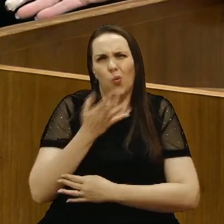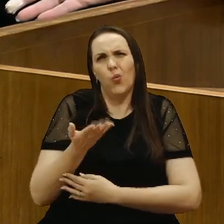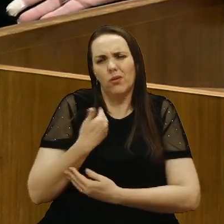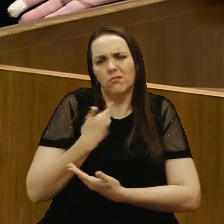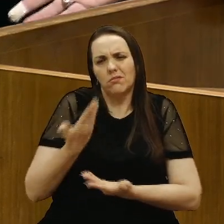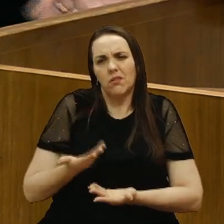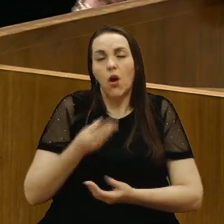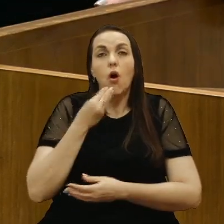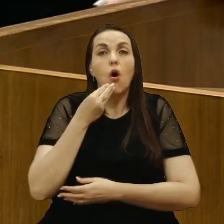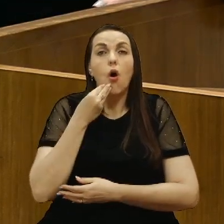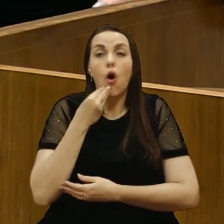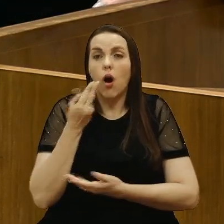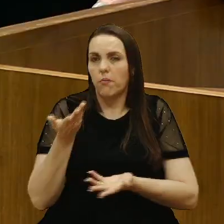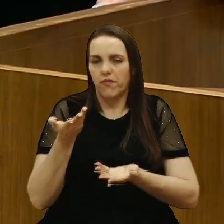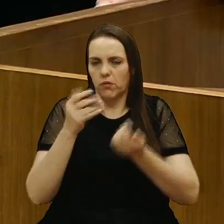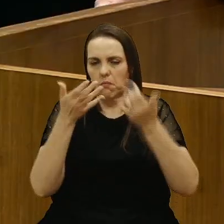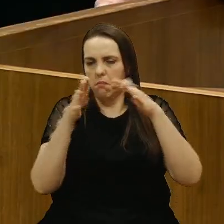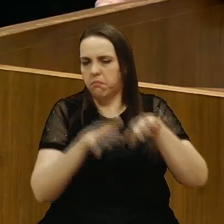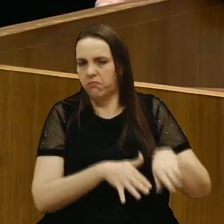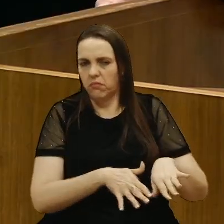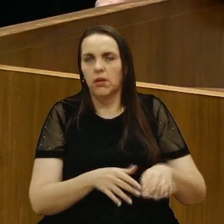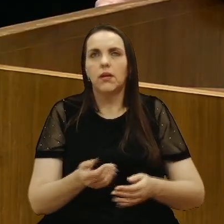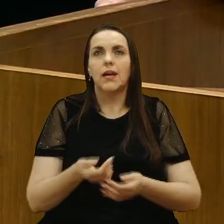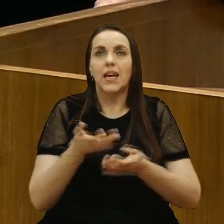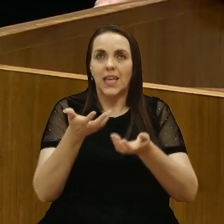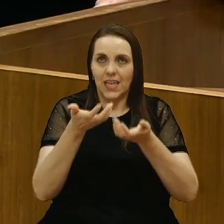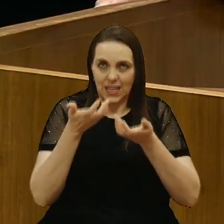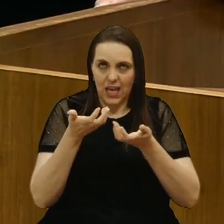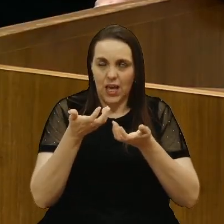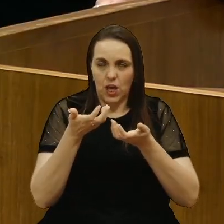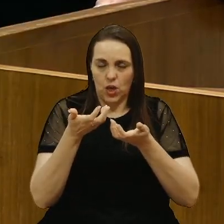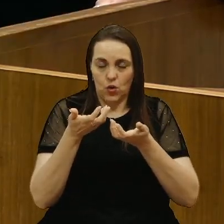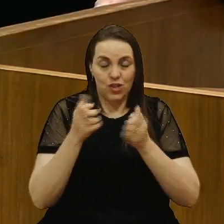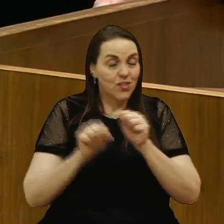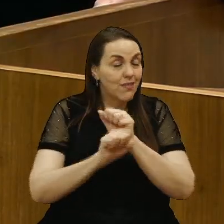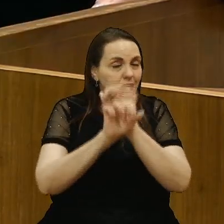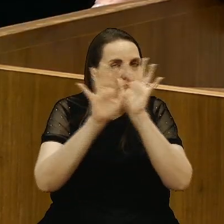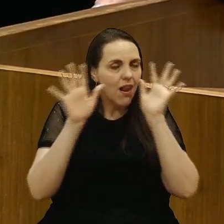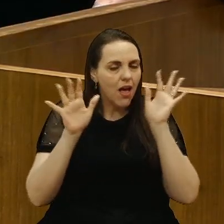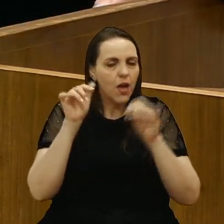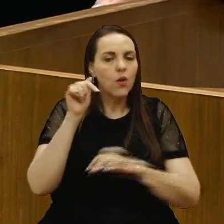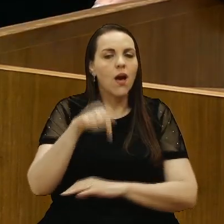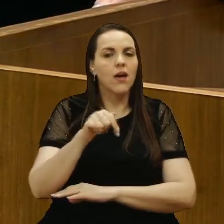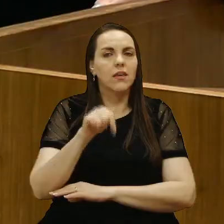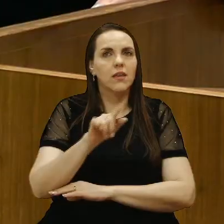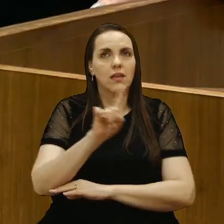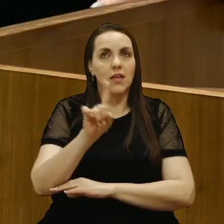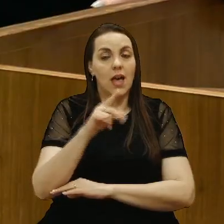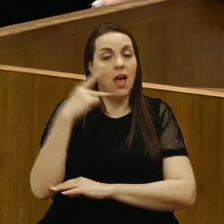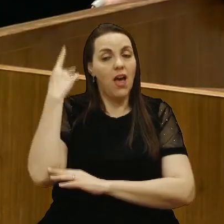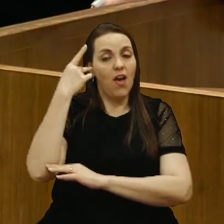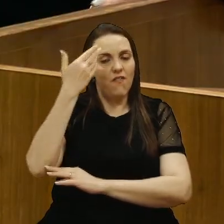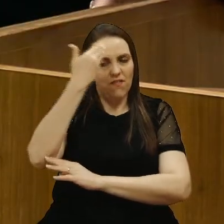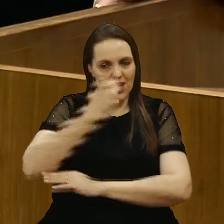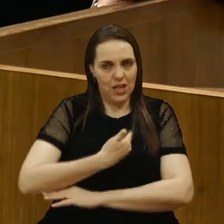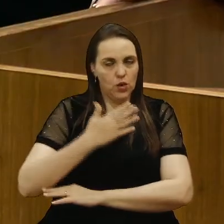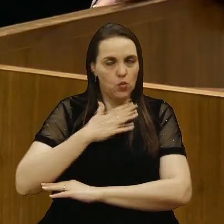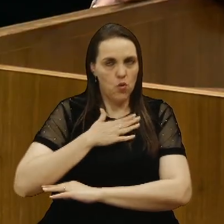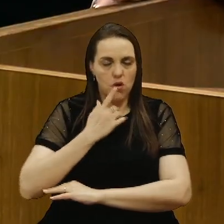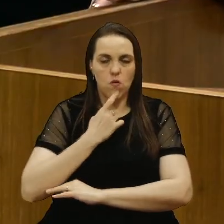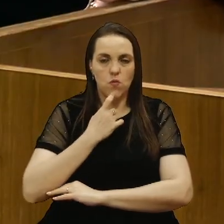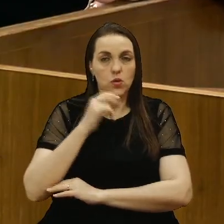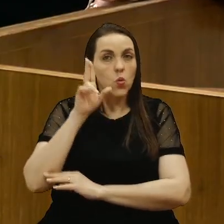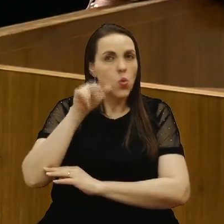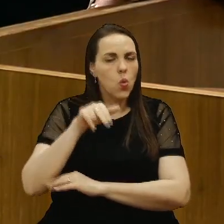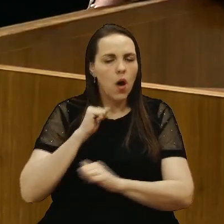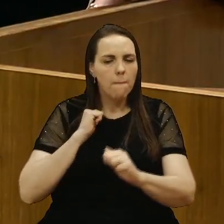que desmobilizou, mas quero deixar nítido aqui que essa vereadora não fez